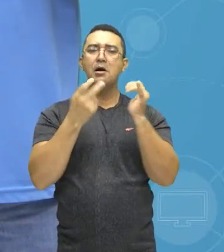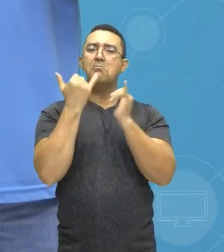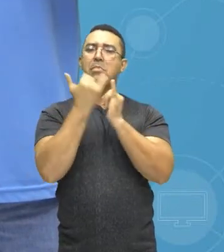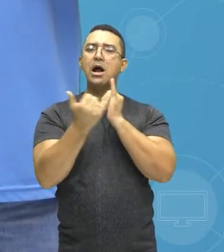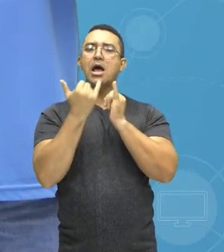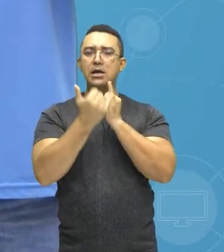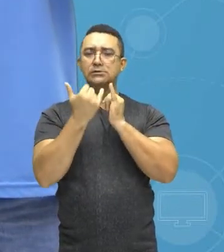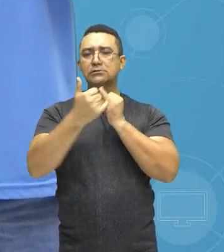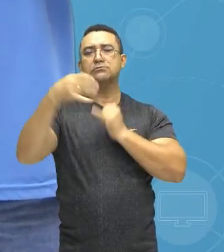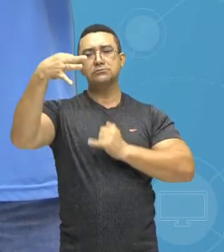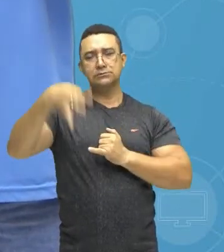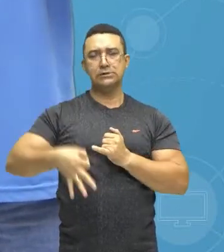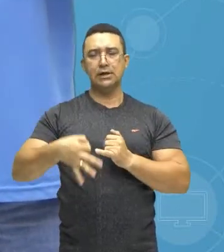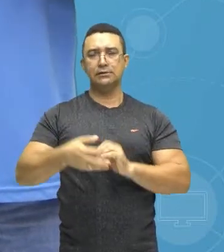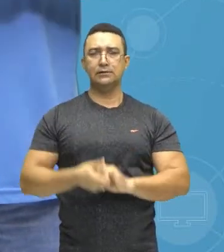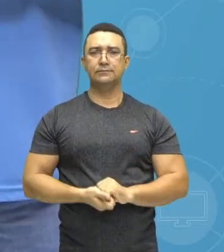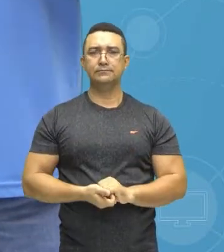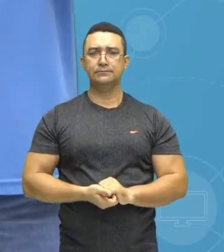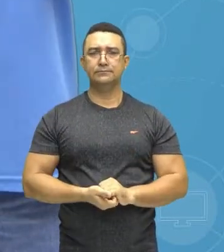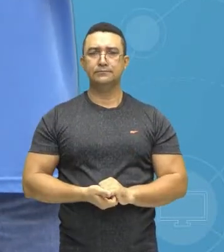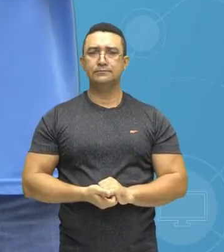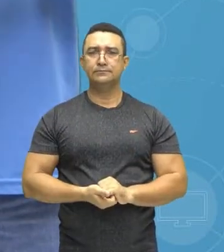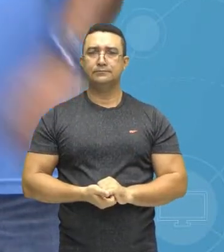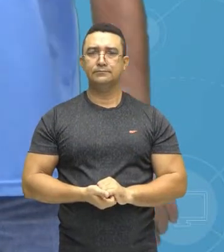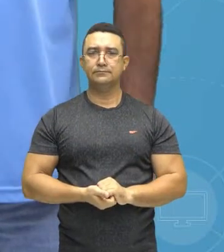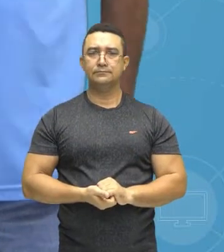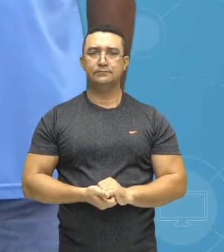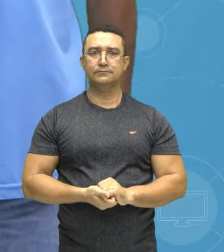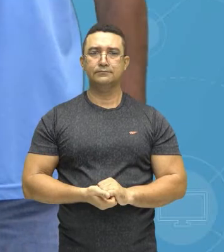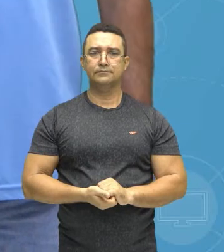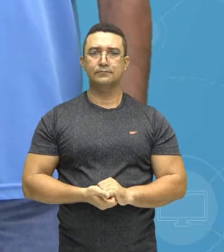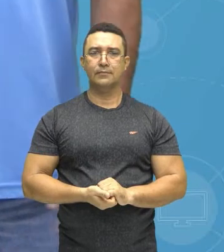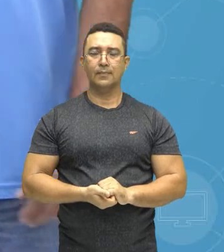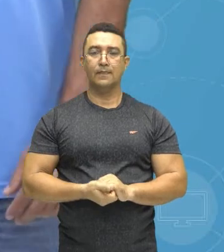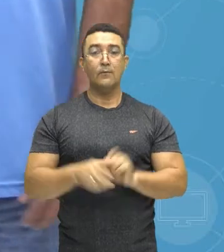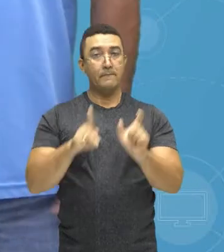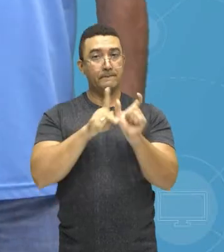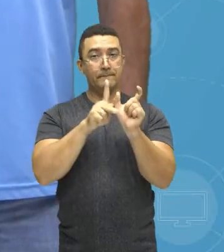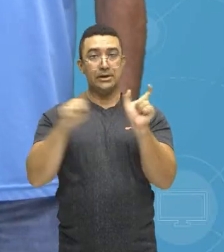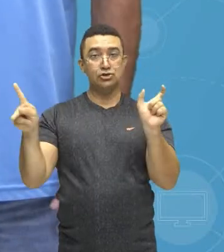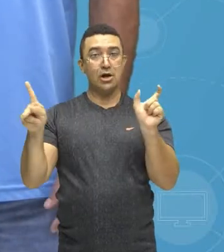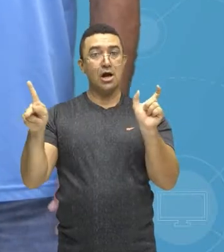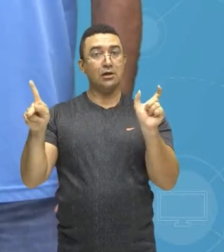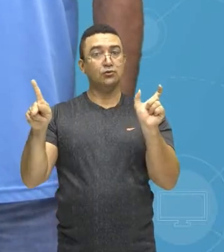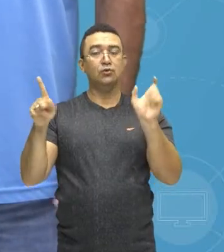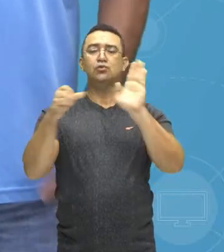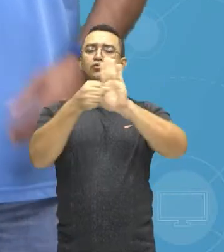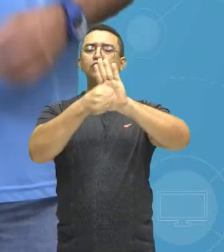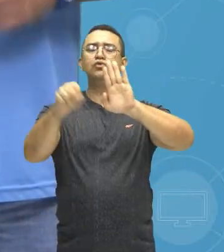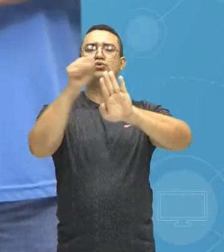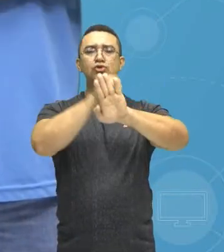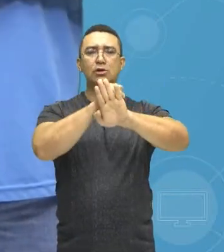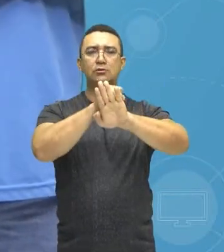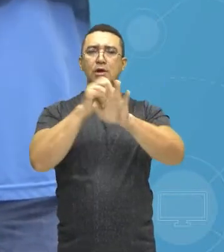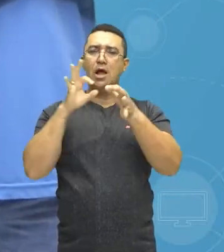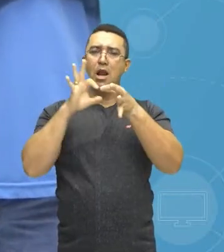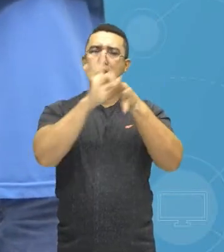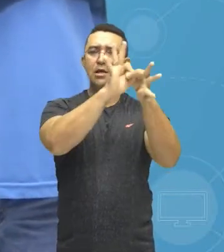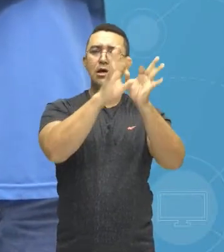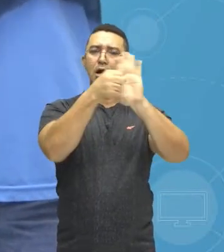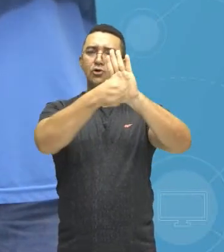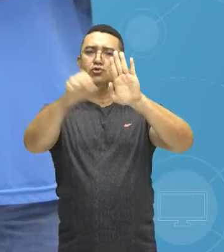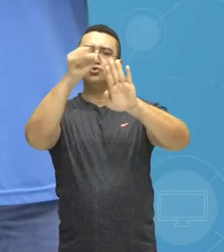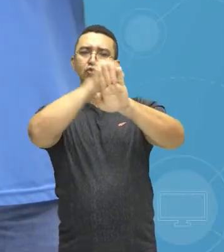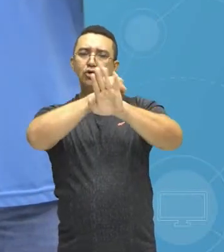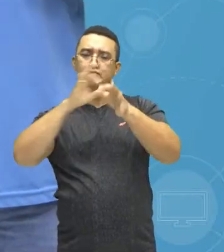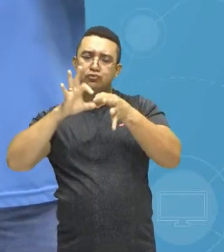do sujeito, viáveis. Predicativo do sujeito, olha só. Predicativo do sujeito, ligam-se o sujeito através